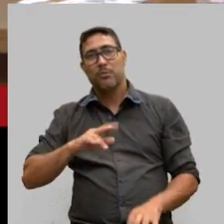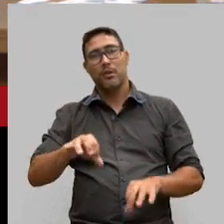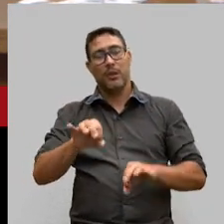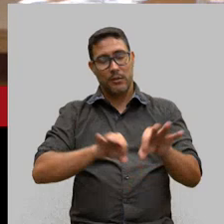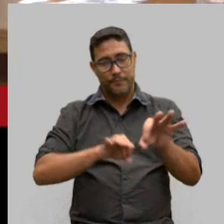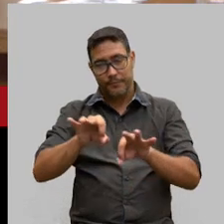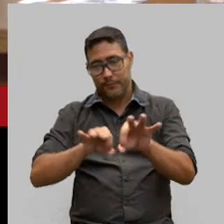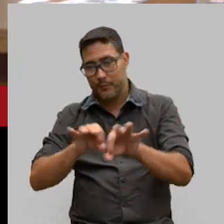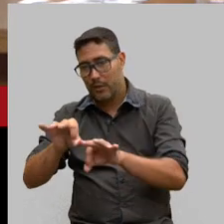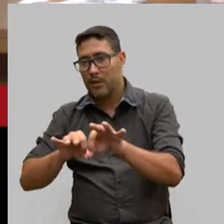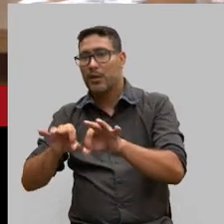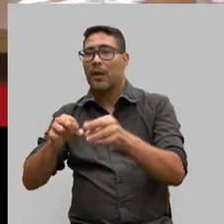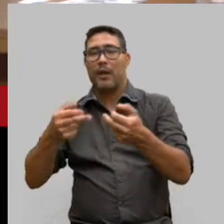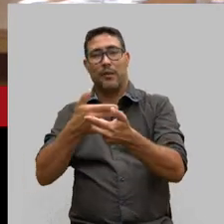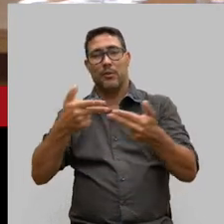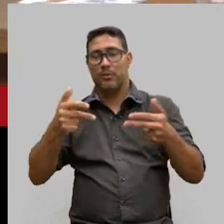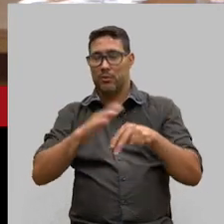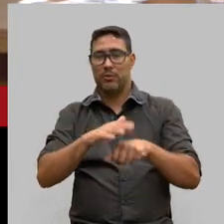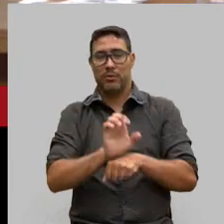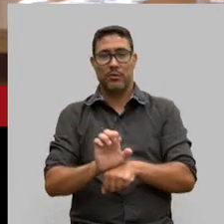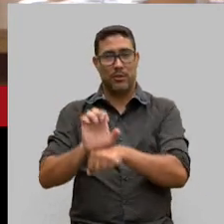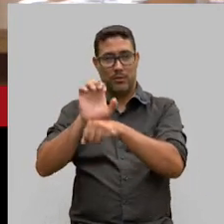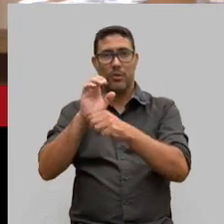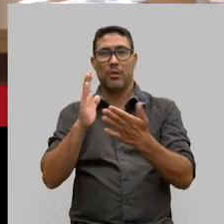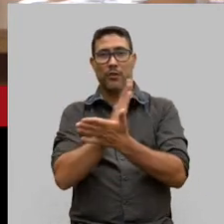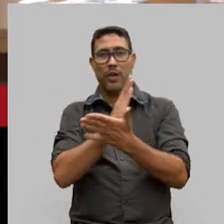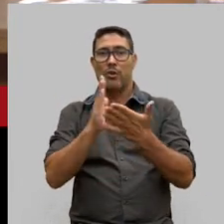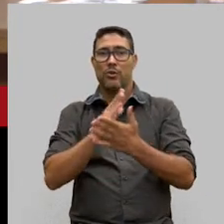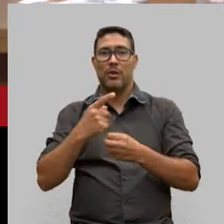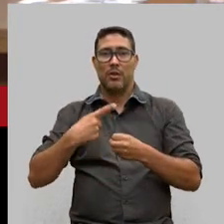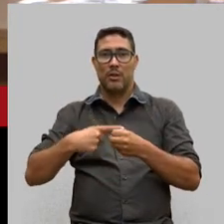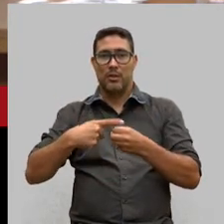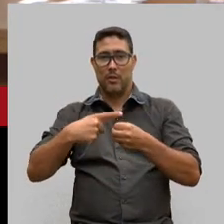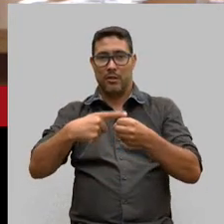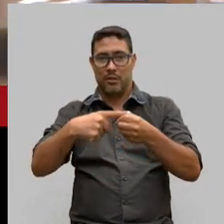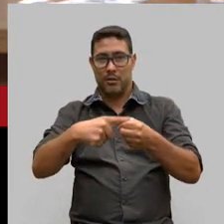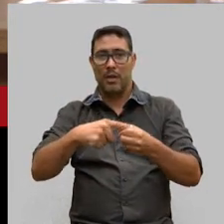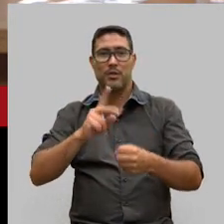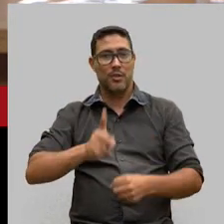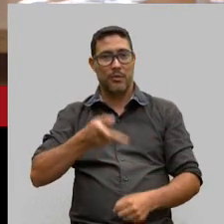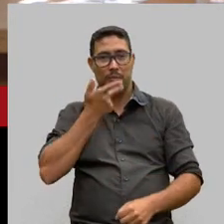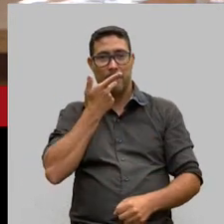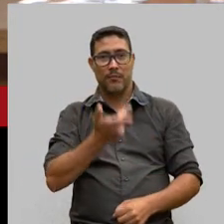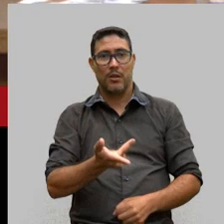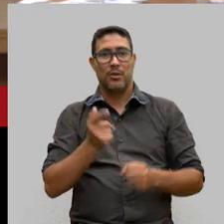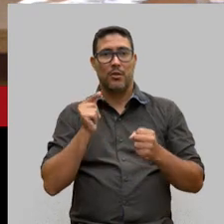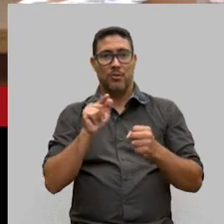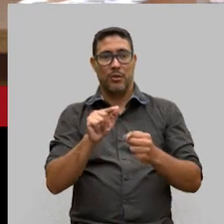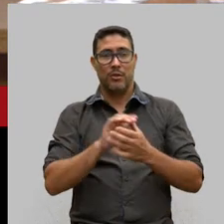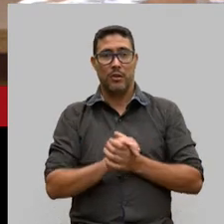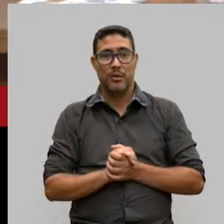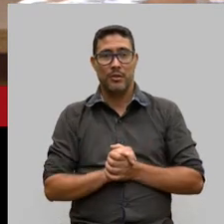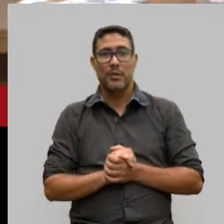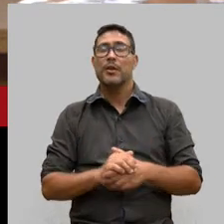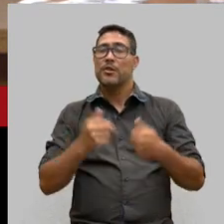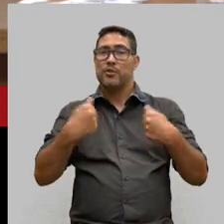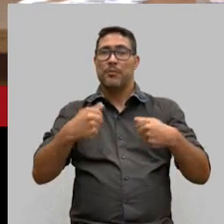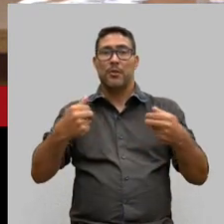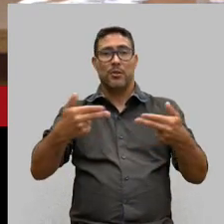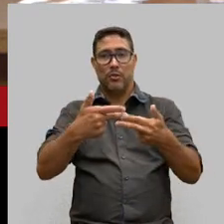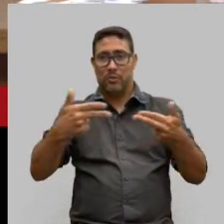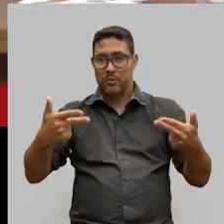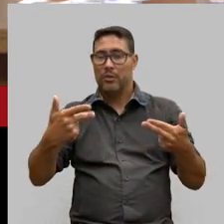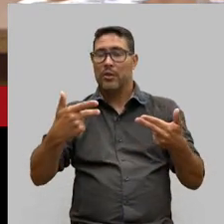coordenação Estadual né quem já fui algumas cidades e eu sempre digo isso né a gente a gente tem que suprir essa falta